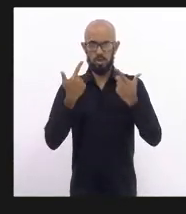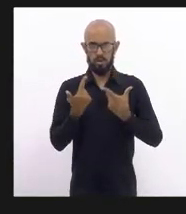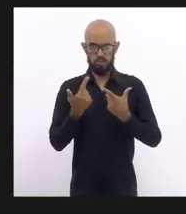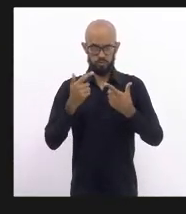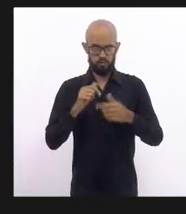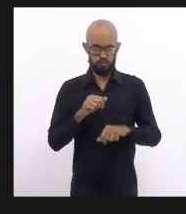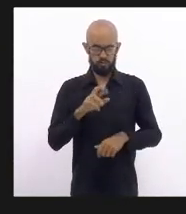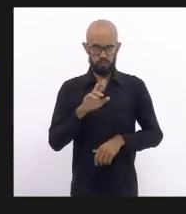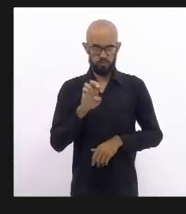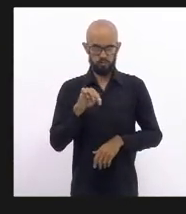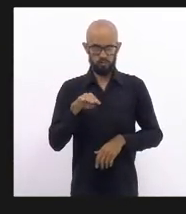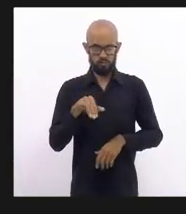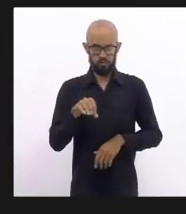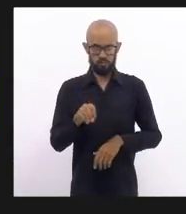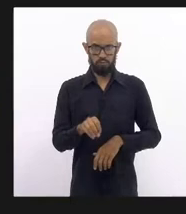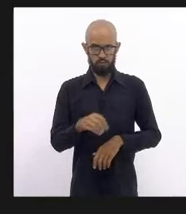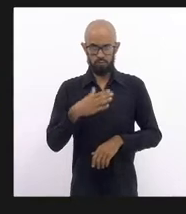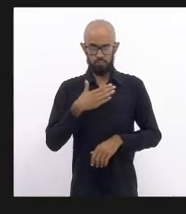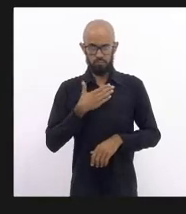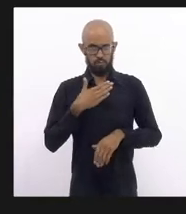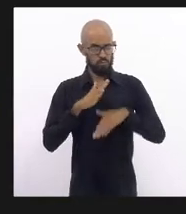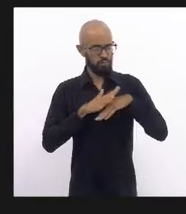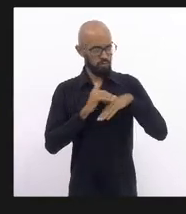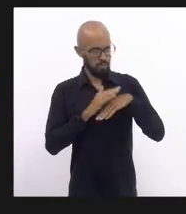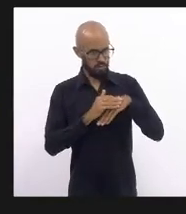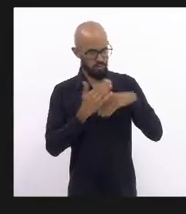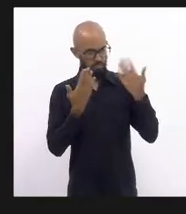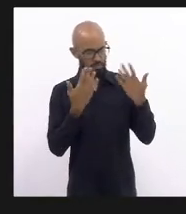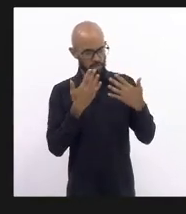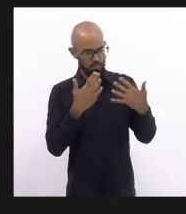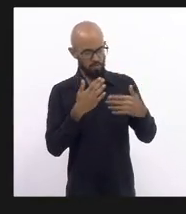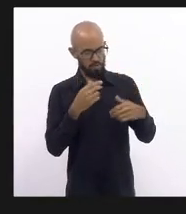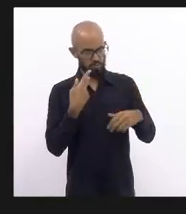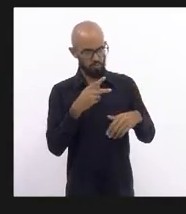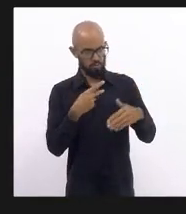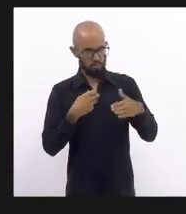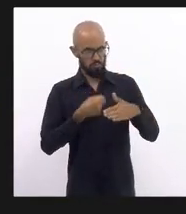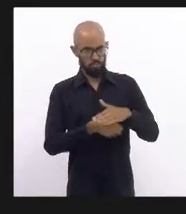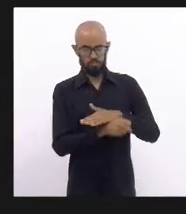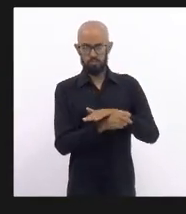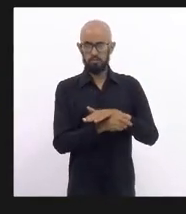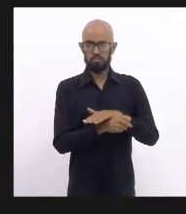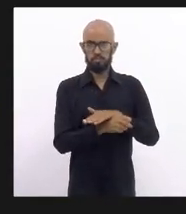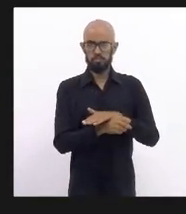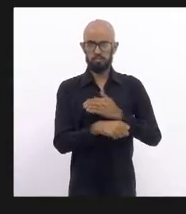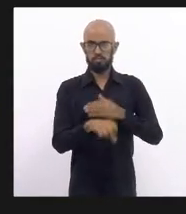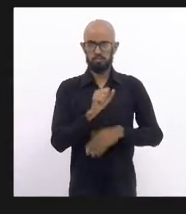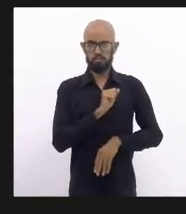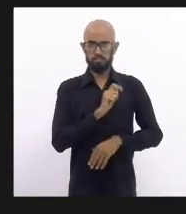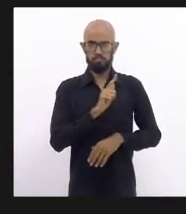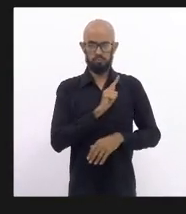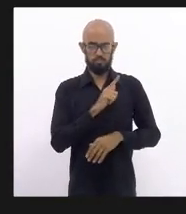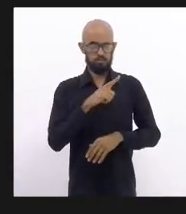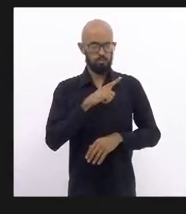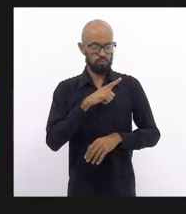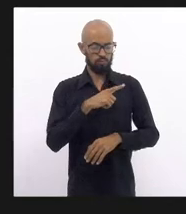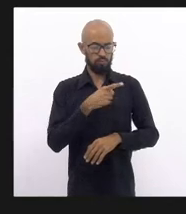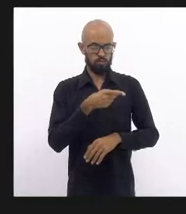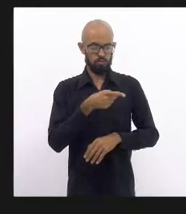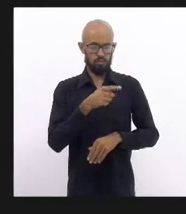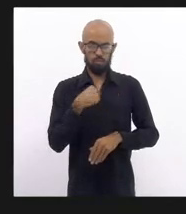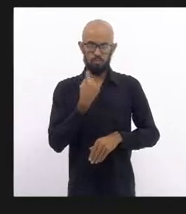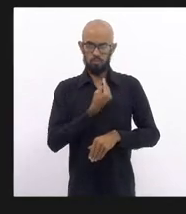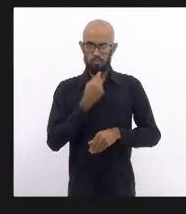Então, Romário, todo o meu carinho a você, parabéns pelo seu mandato. E São Gonçalo conta com o nosso